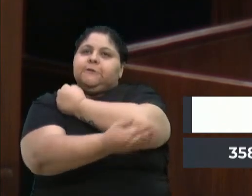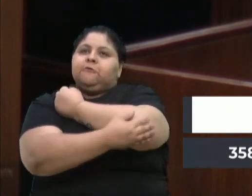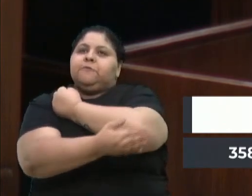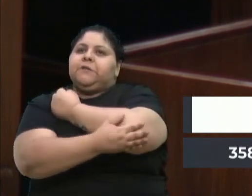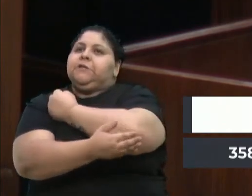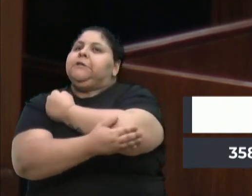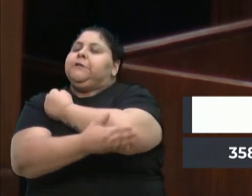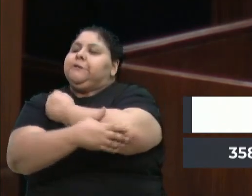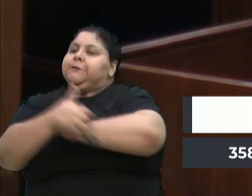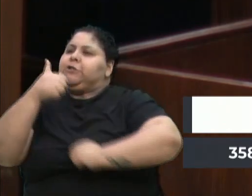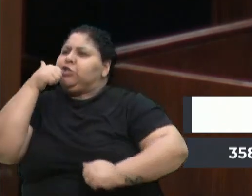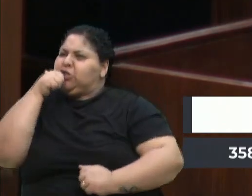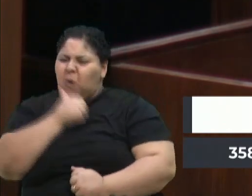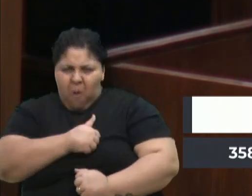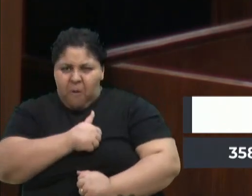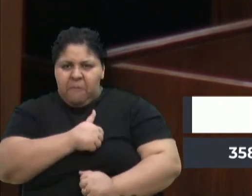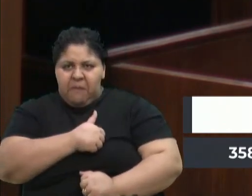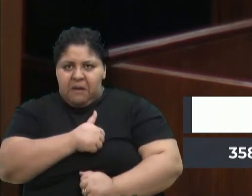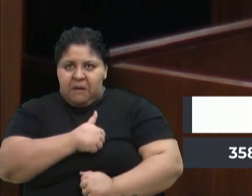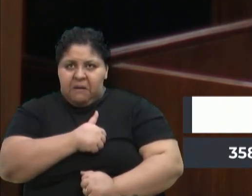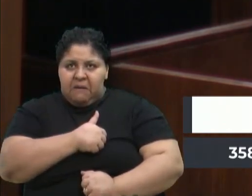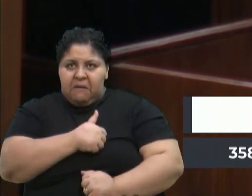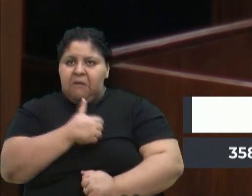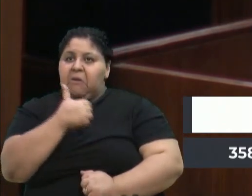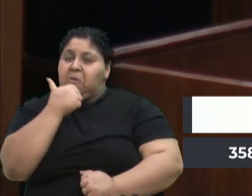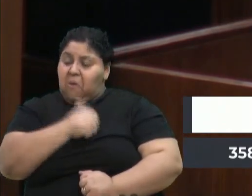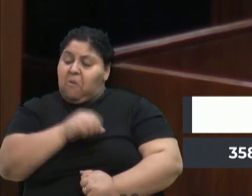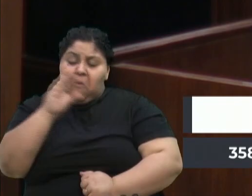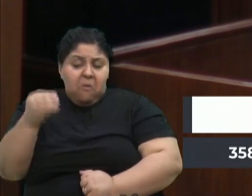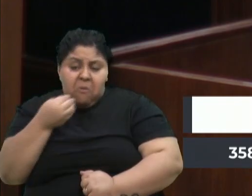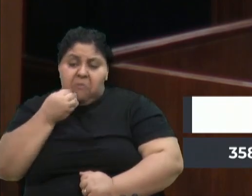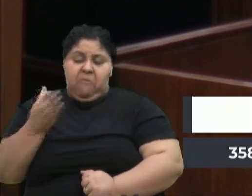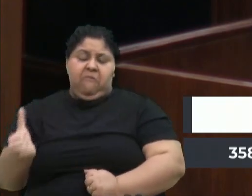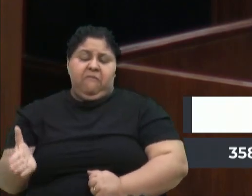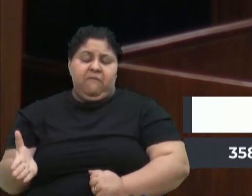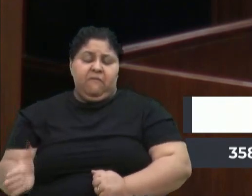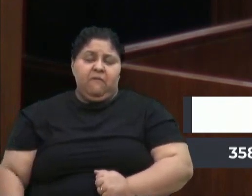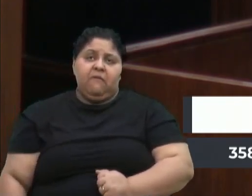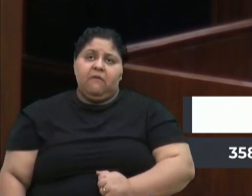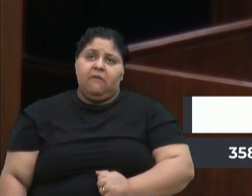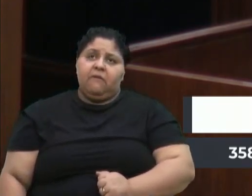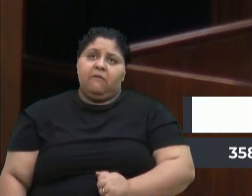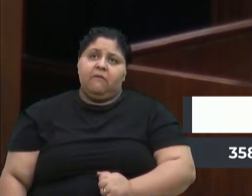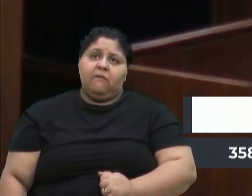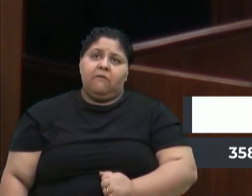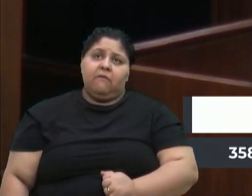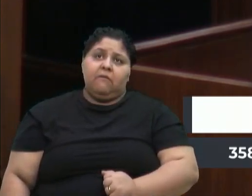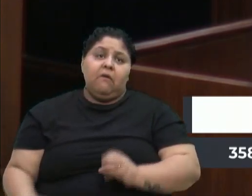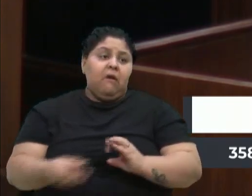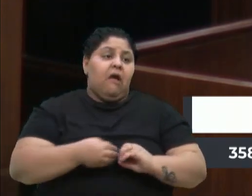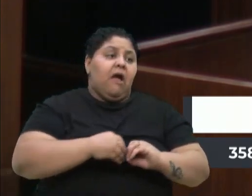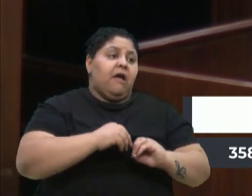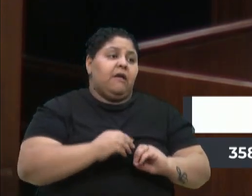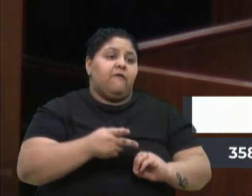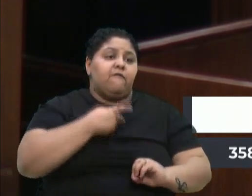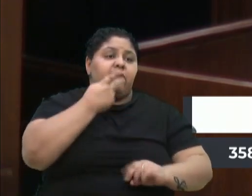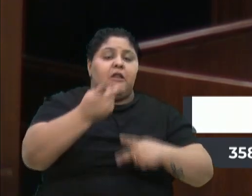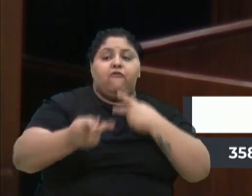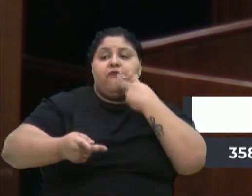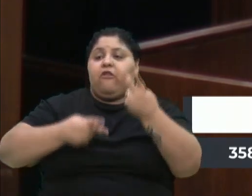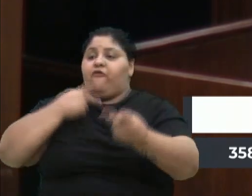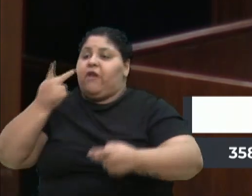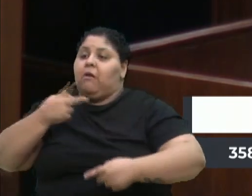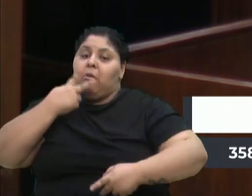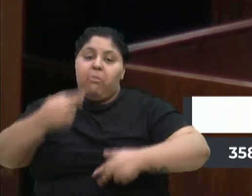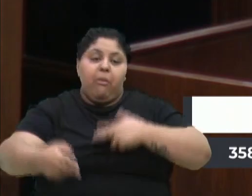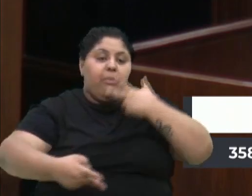tá louco. É meio impressionante o troço. Aí eles levam fofoquinha. Aí, claro, o vereador às